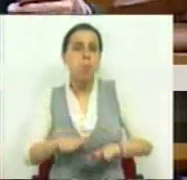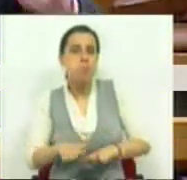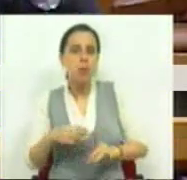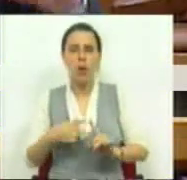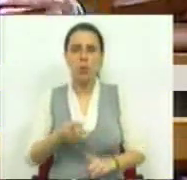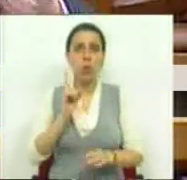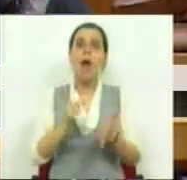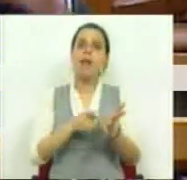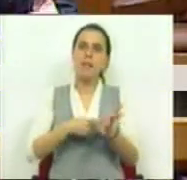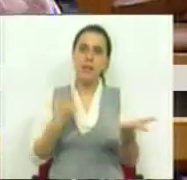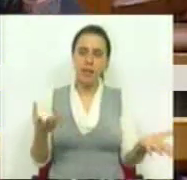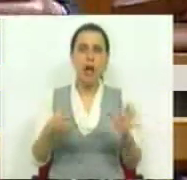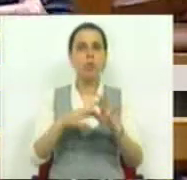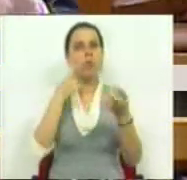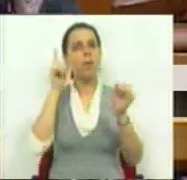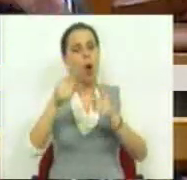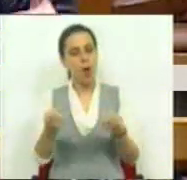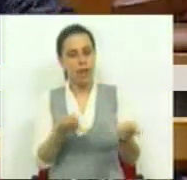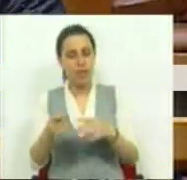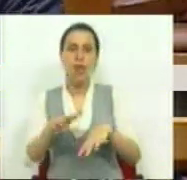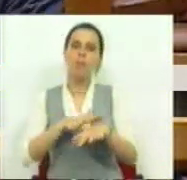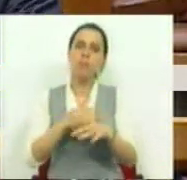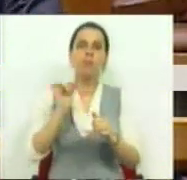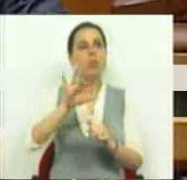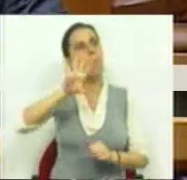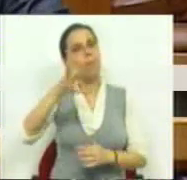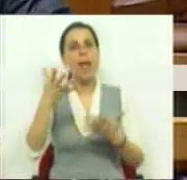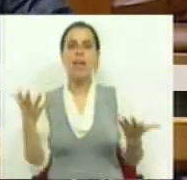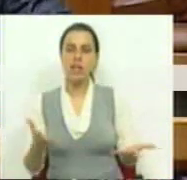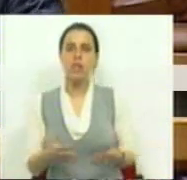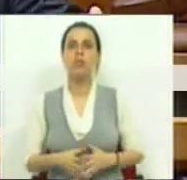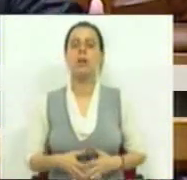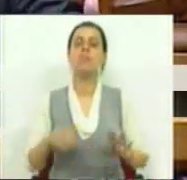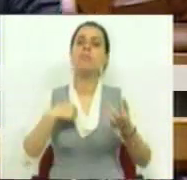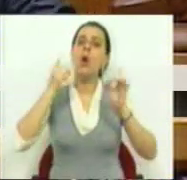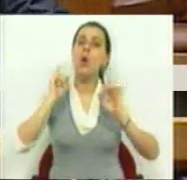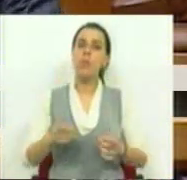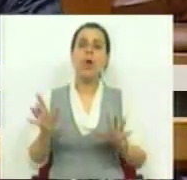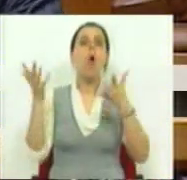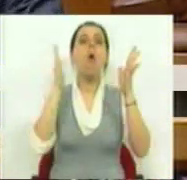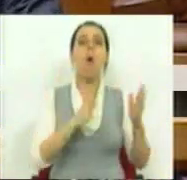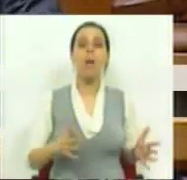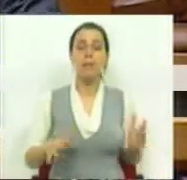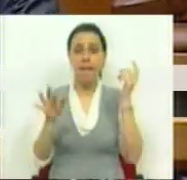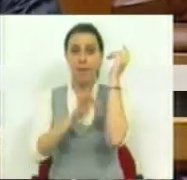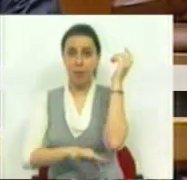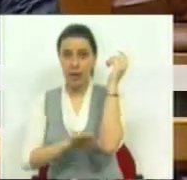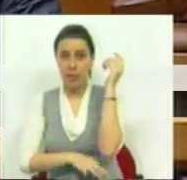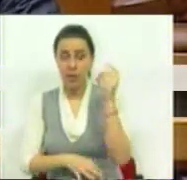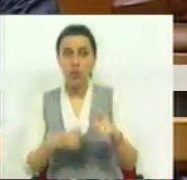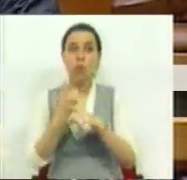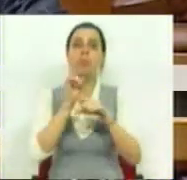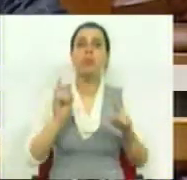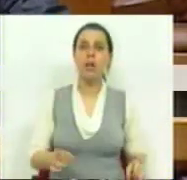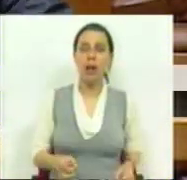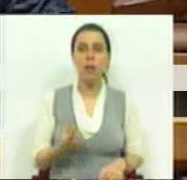imobilista sobre a necessidade de uma reorganização administrativa do país. Começaremos por onde? Pelas freguesias.